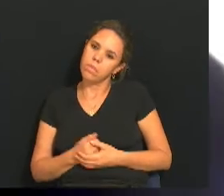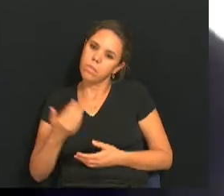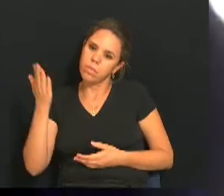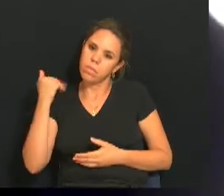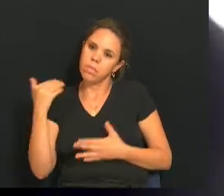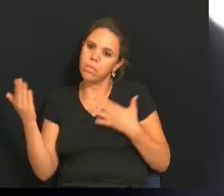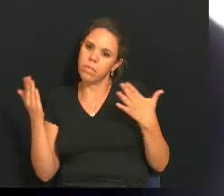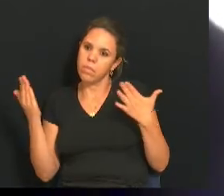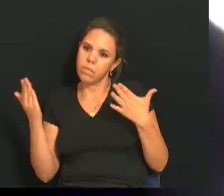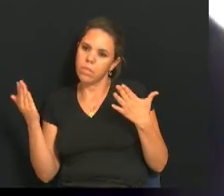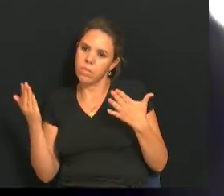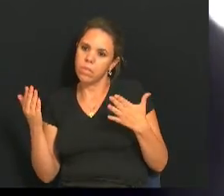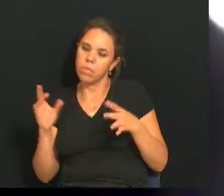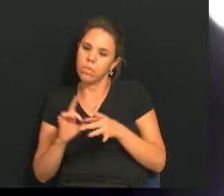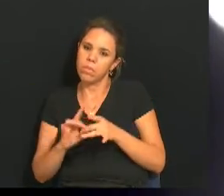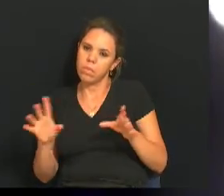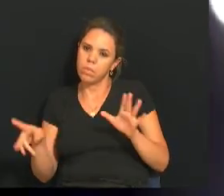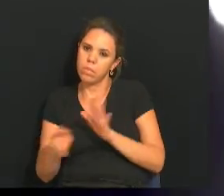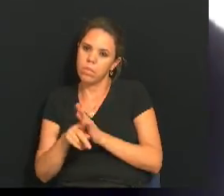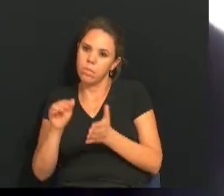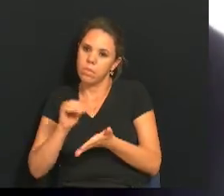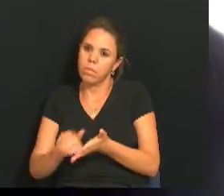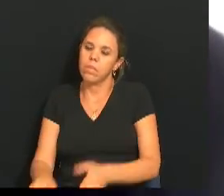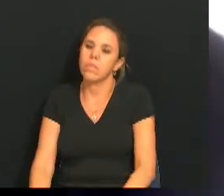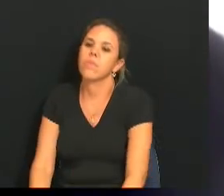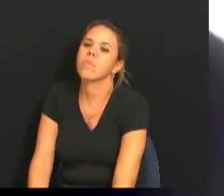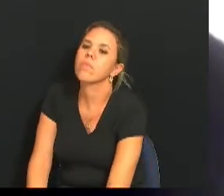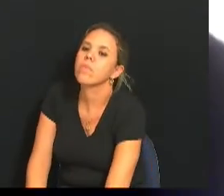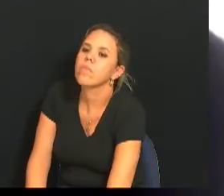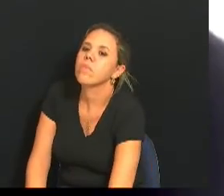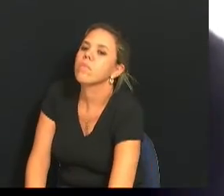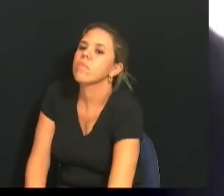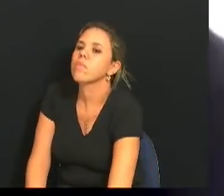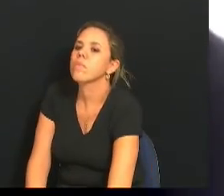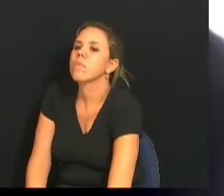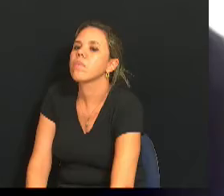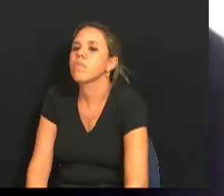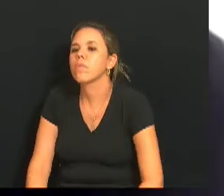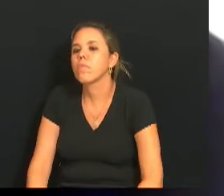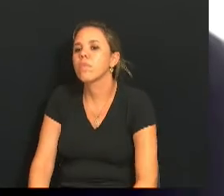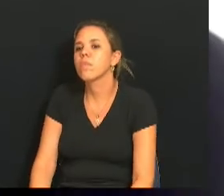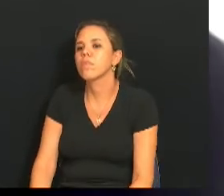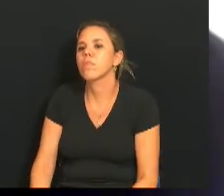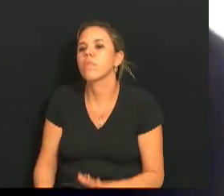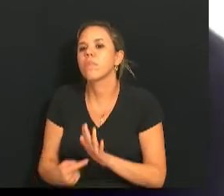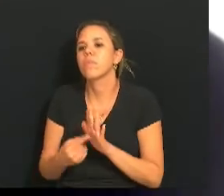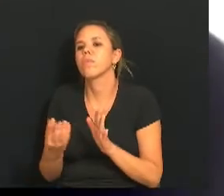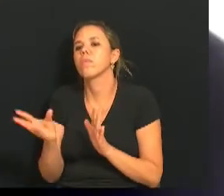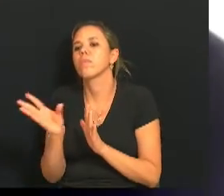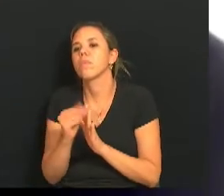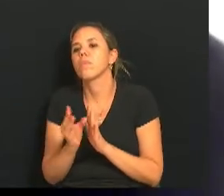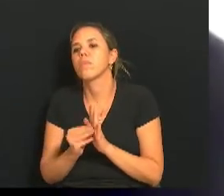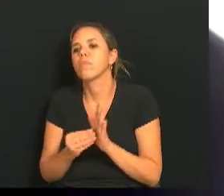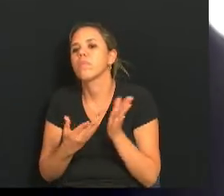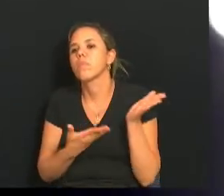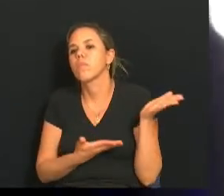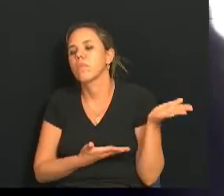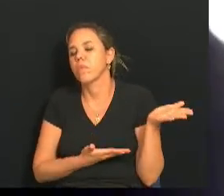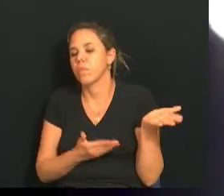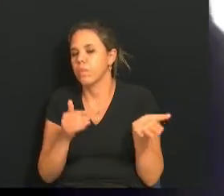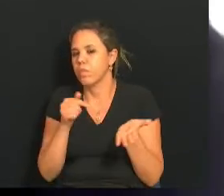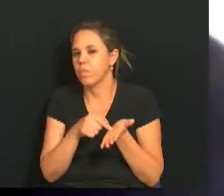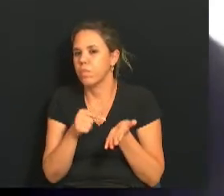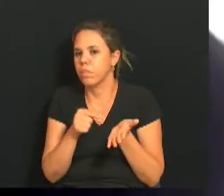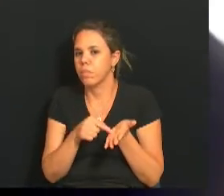é a disposição da própria secretaria nos apontamentos que foram colocados aqui tanto